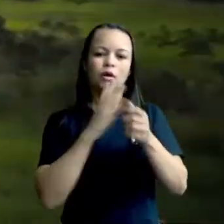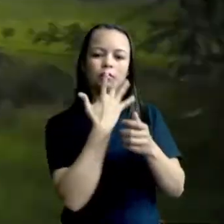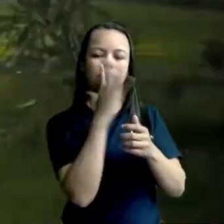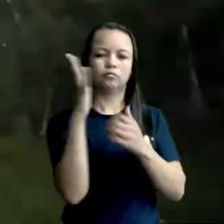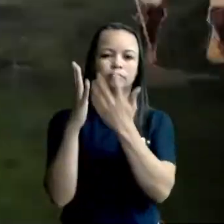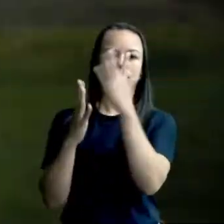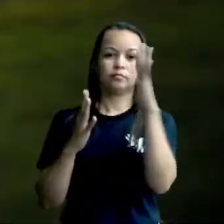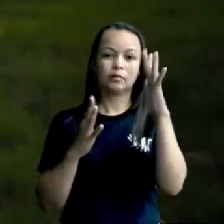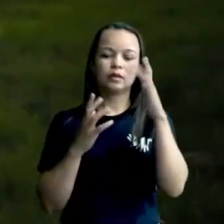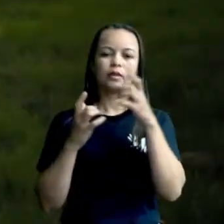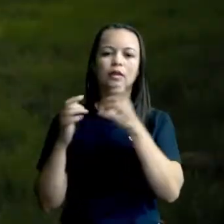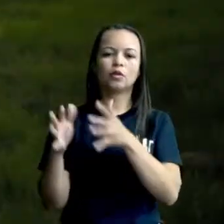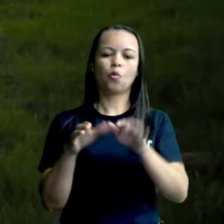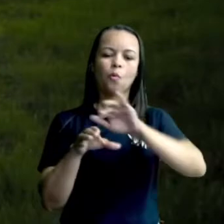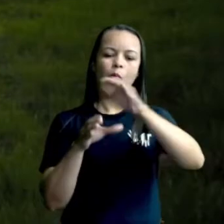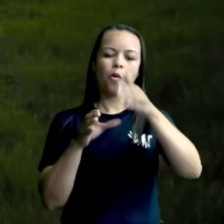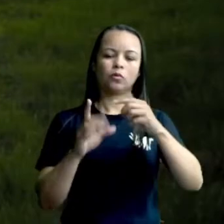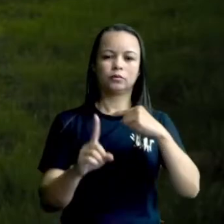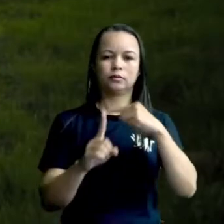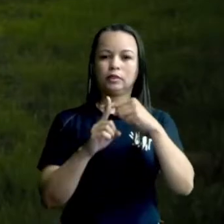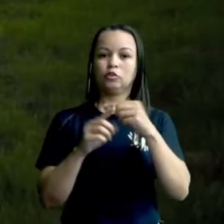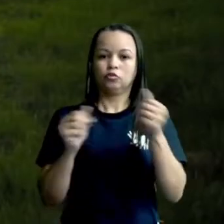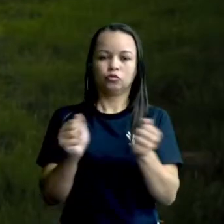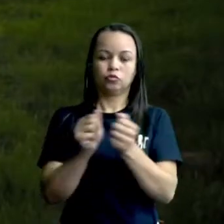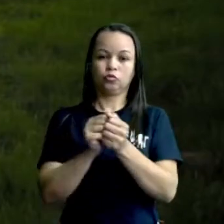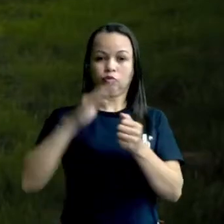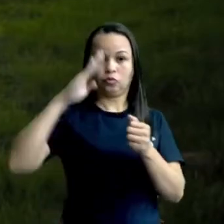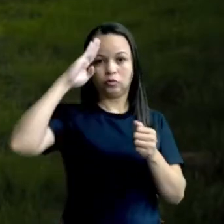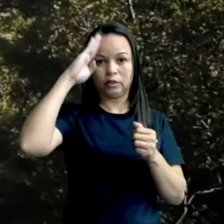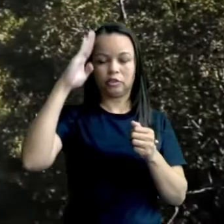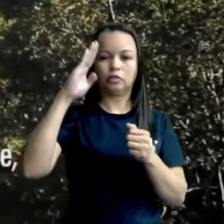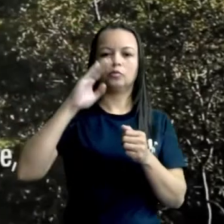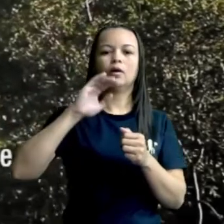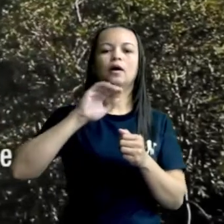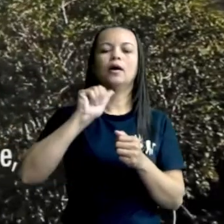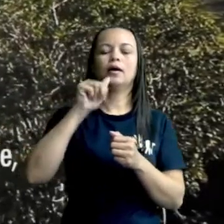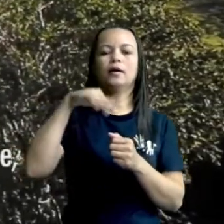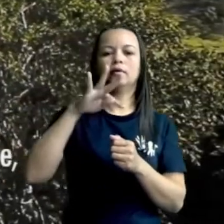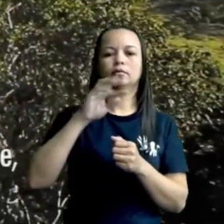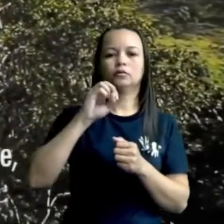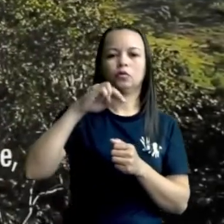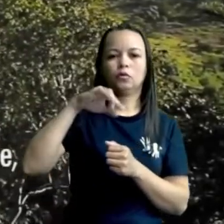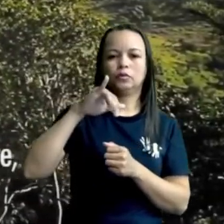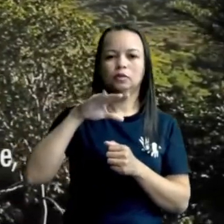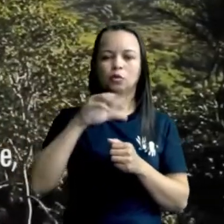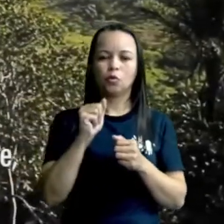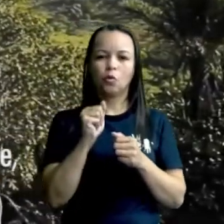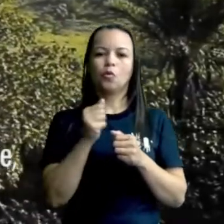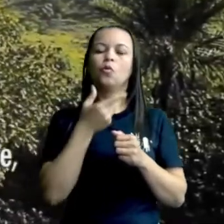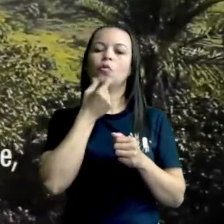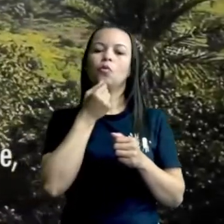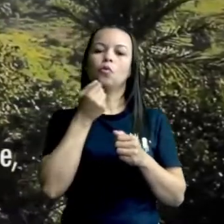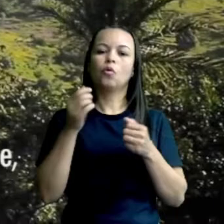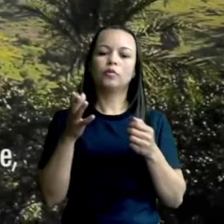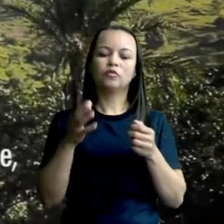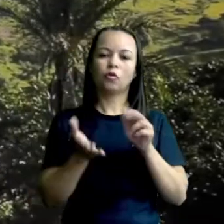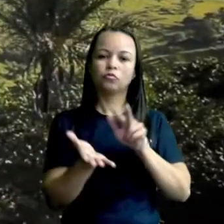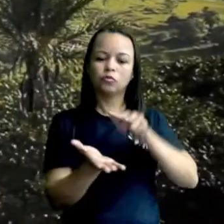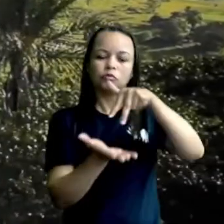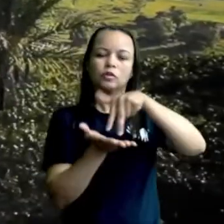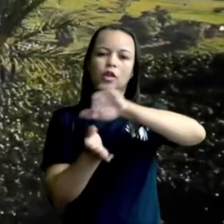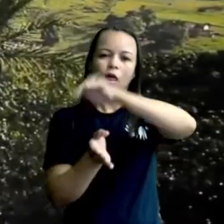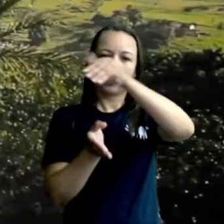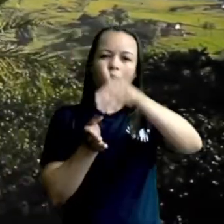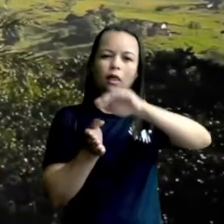aqui, norteado pelo experiente sargento-mor Antônio Dias Cardoso, Fernandes Vieira montou trincheiras nas partes altas do